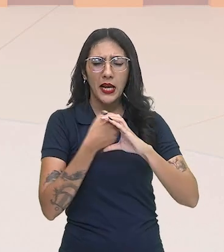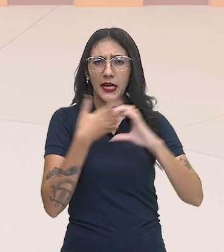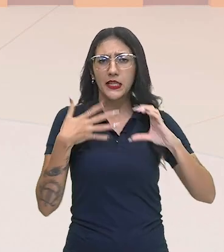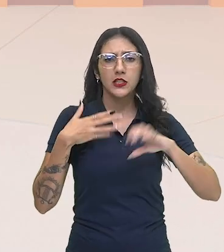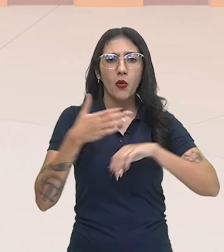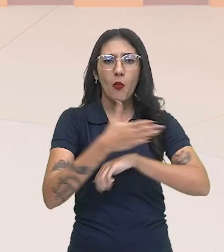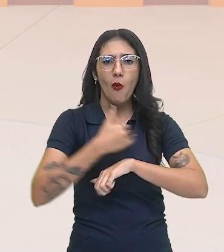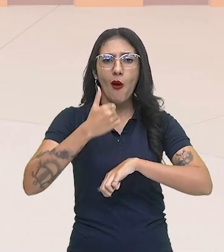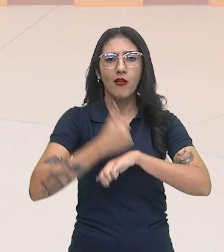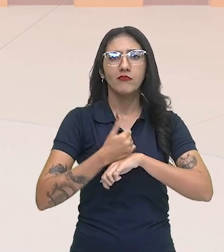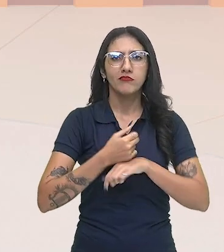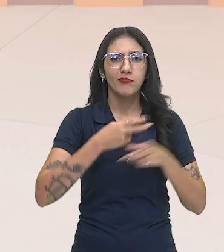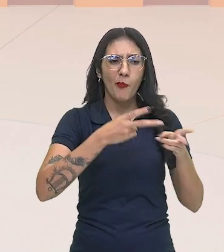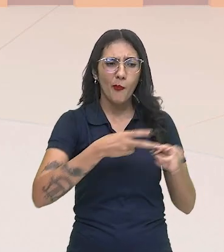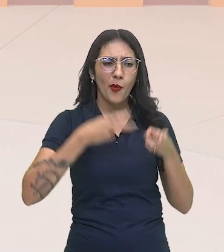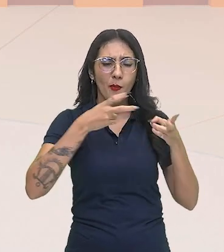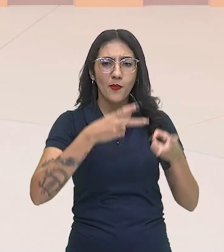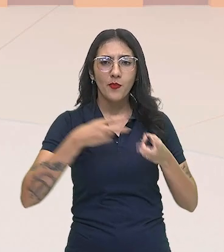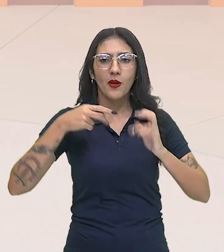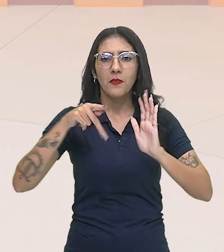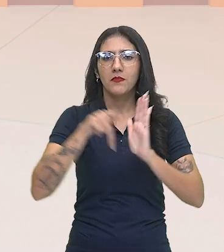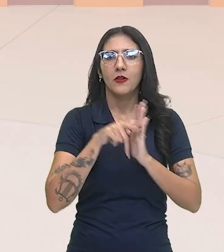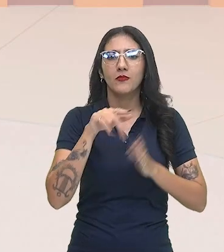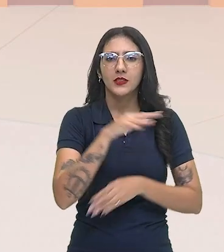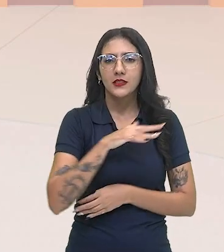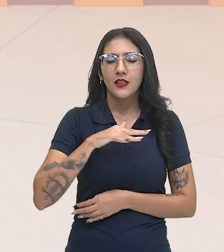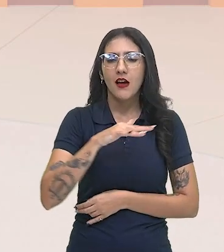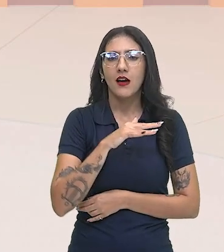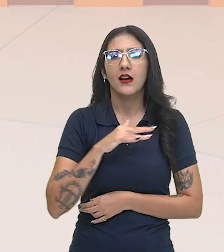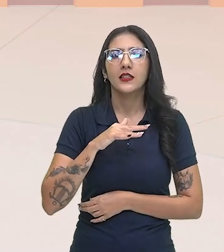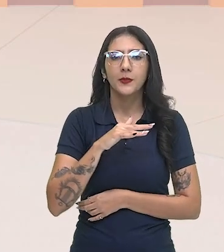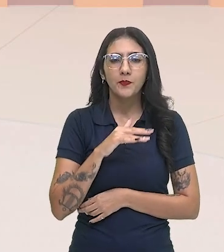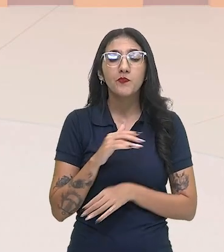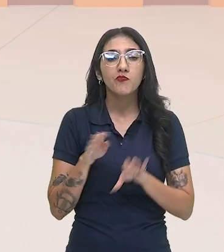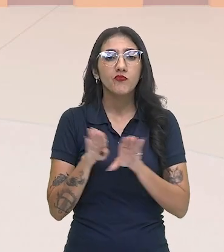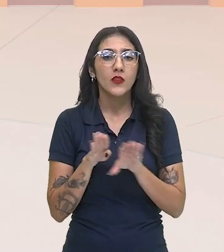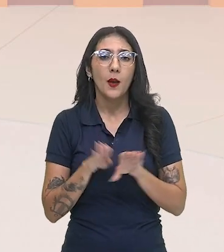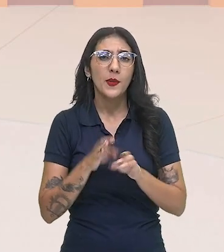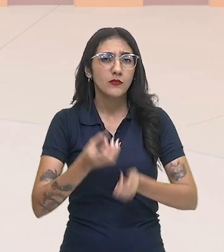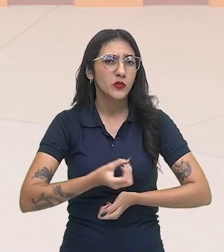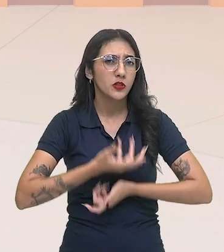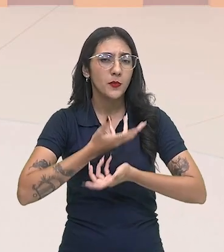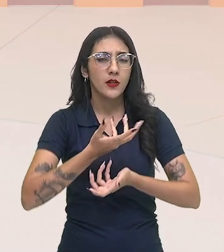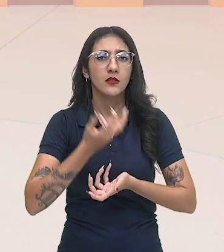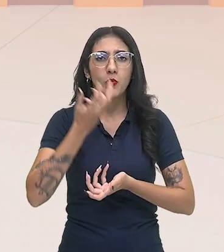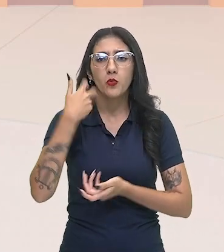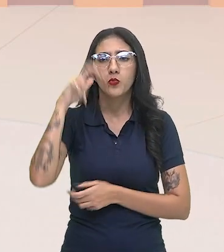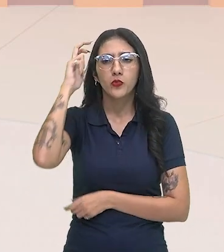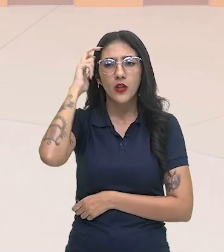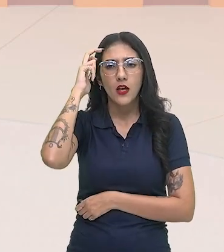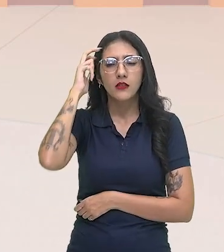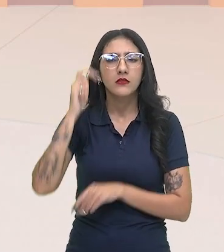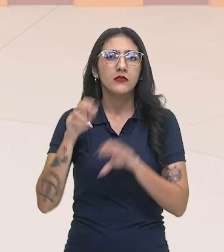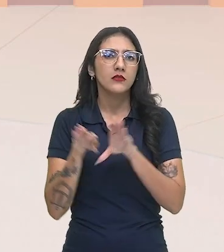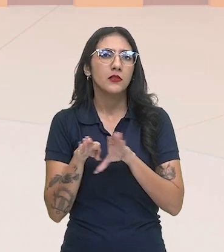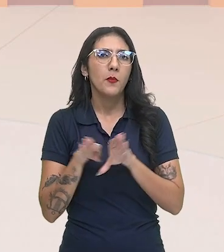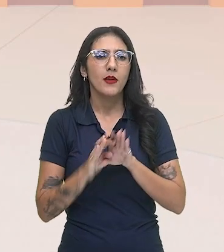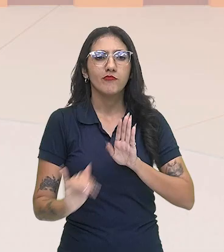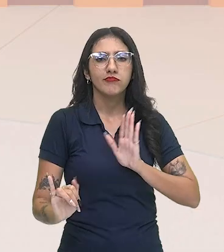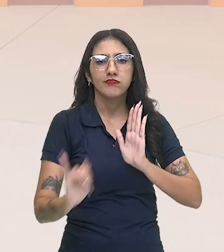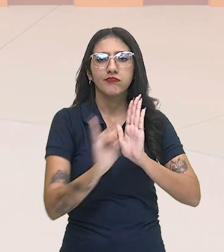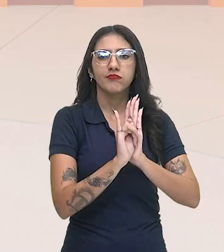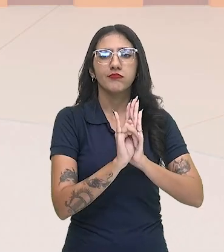e predatório de suas explorações, das expressões culturais e identitárias de